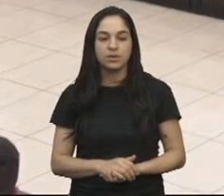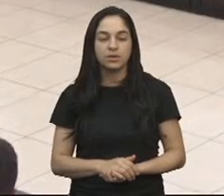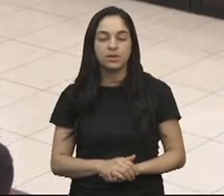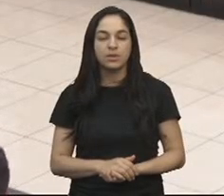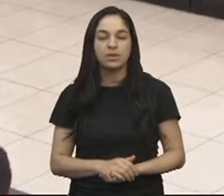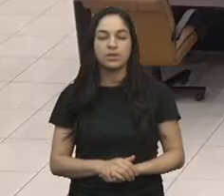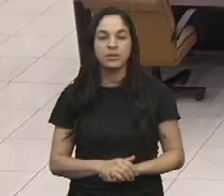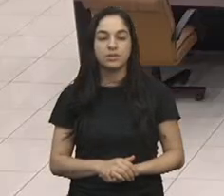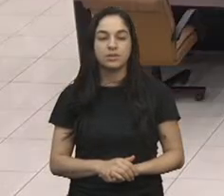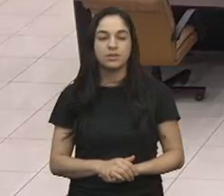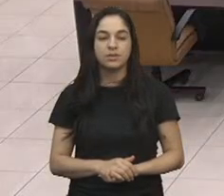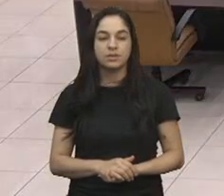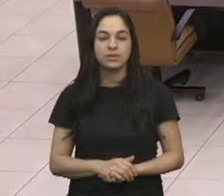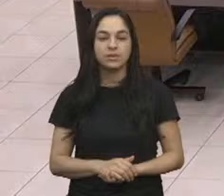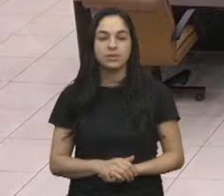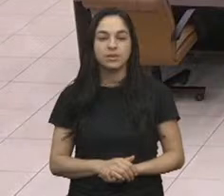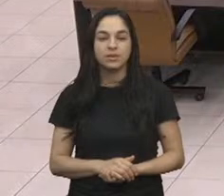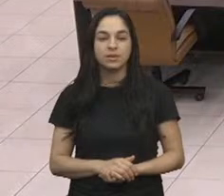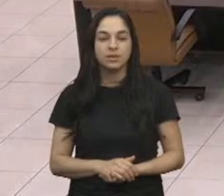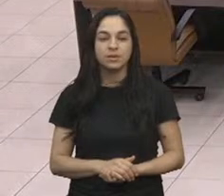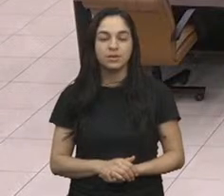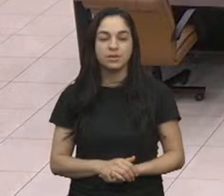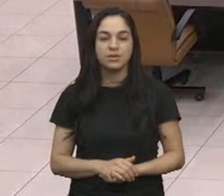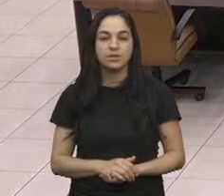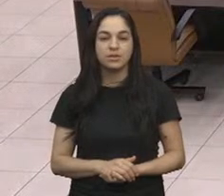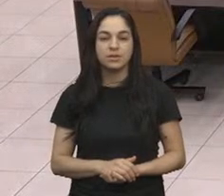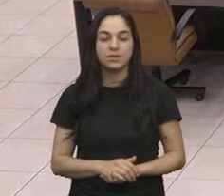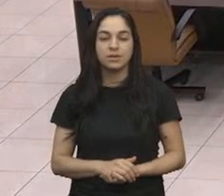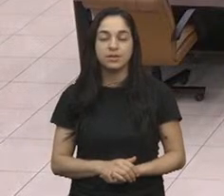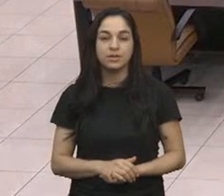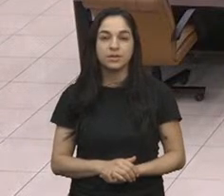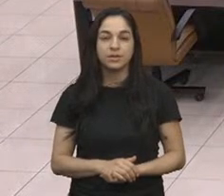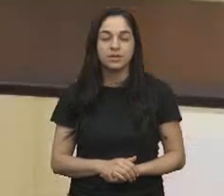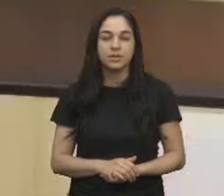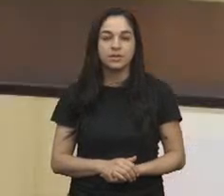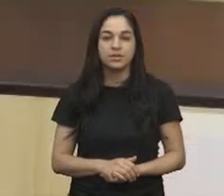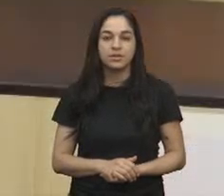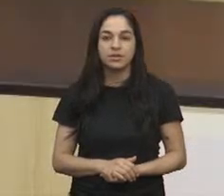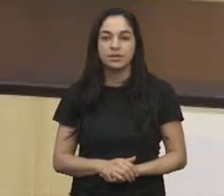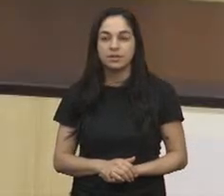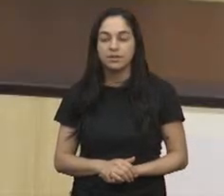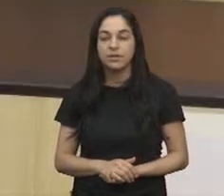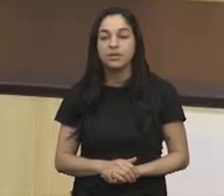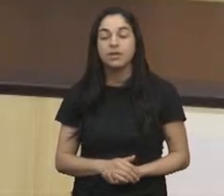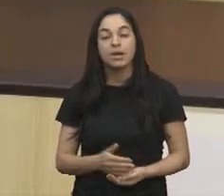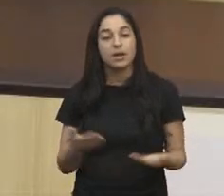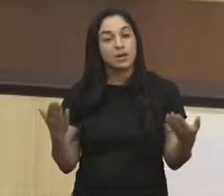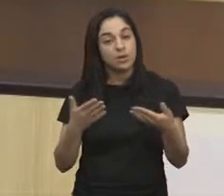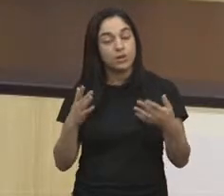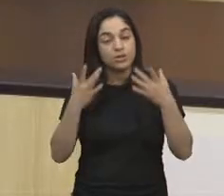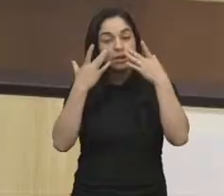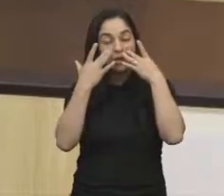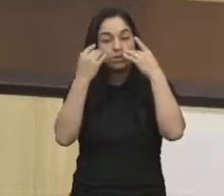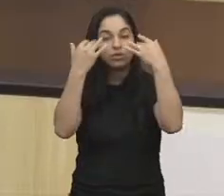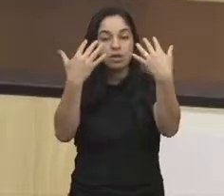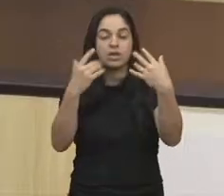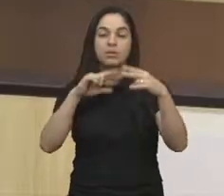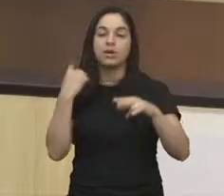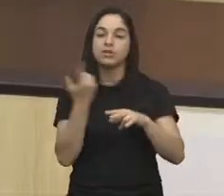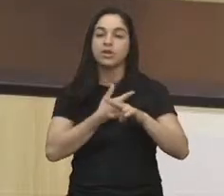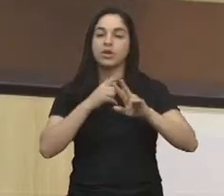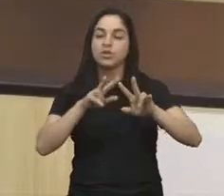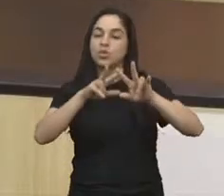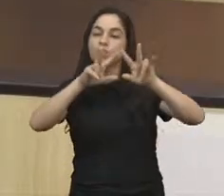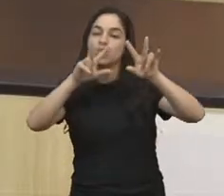Senhoras e senhores, essa audiência pública hoje, aqui é para a gente debater em relação ao descarte de resíduo aqui na nossa